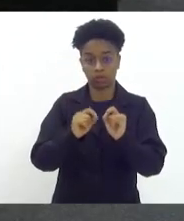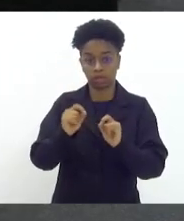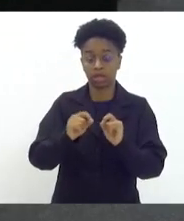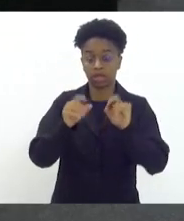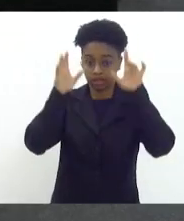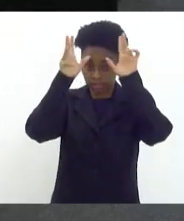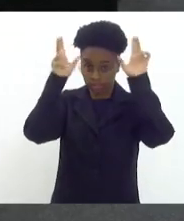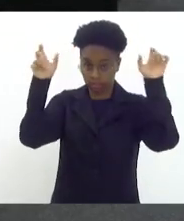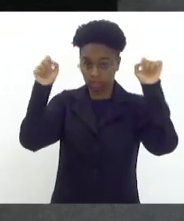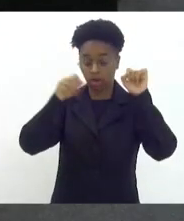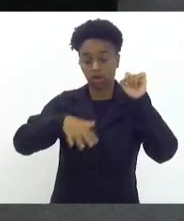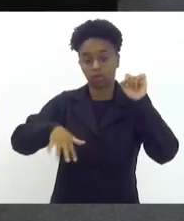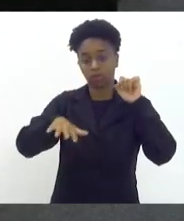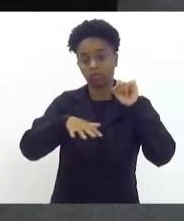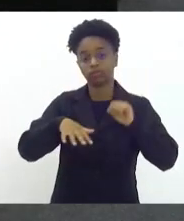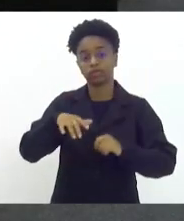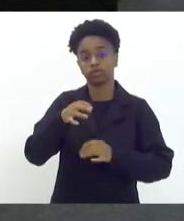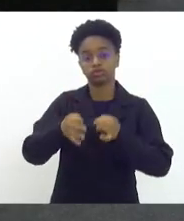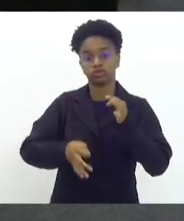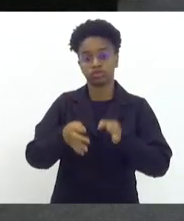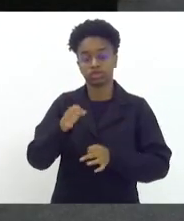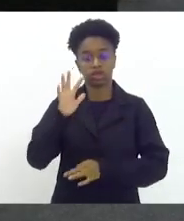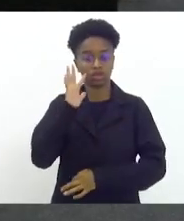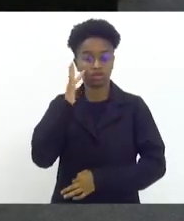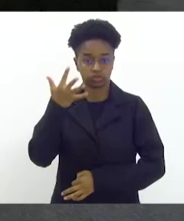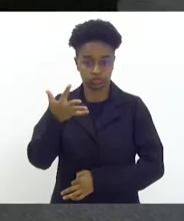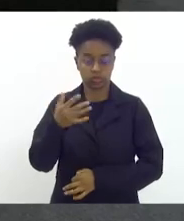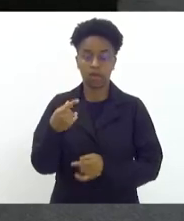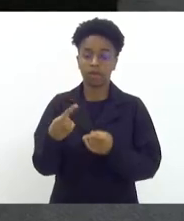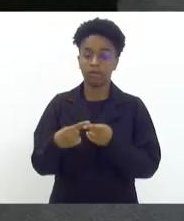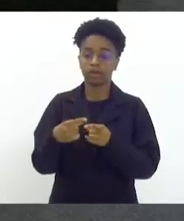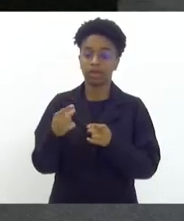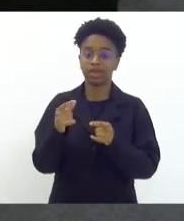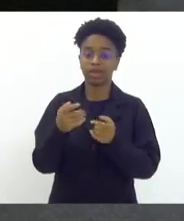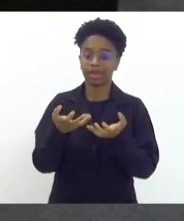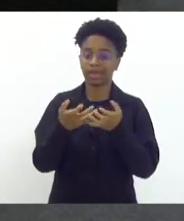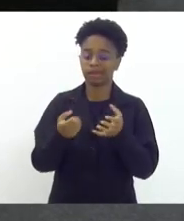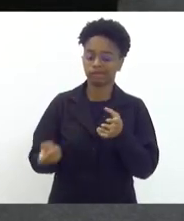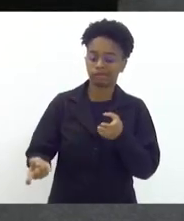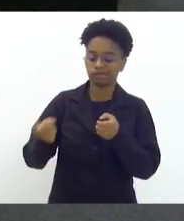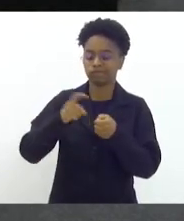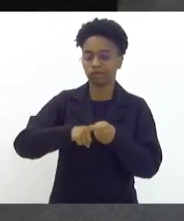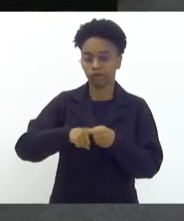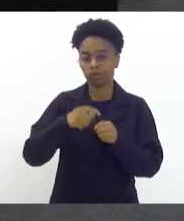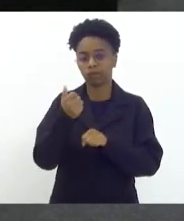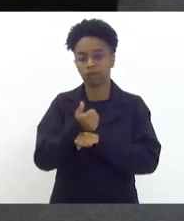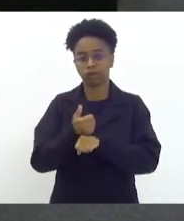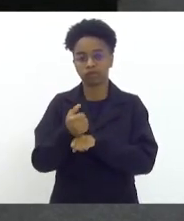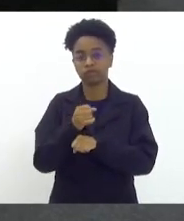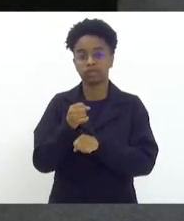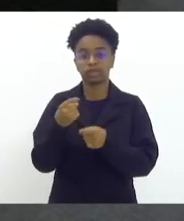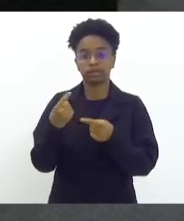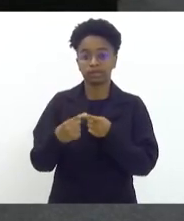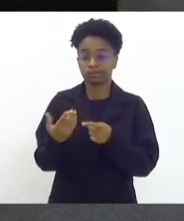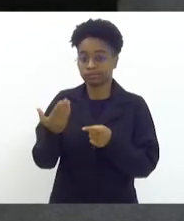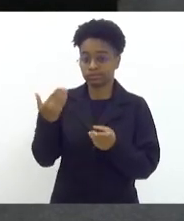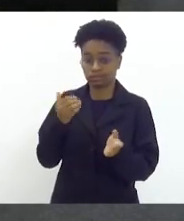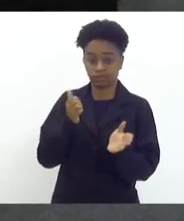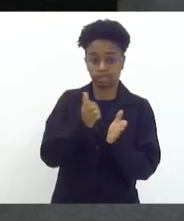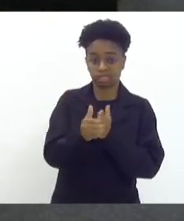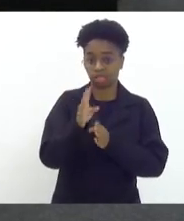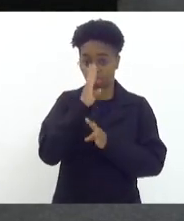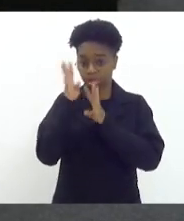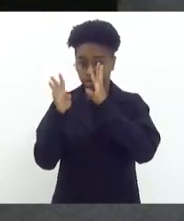já decidiu que é a reintegração desses profissionais de educação que foram exonerados sumáriamente